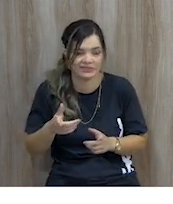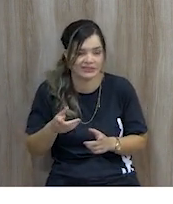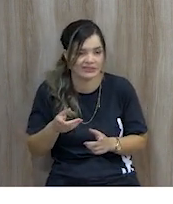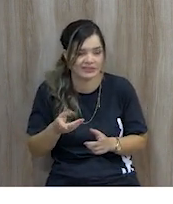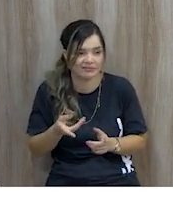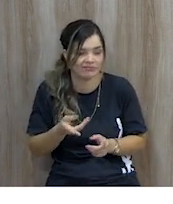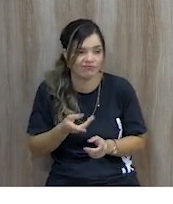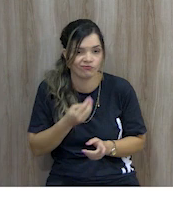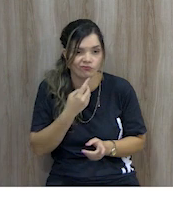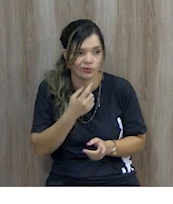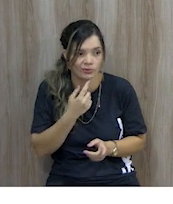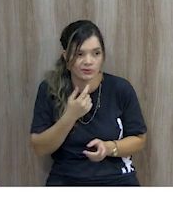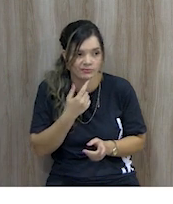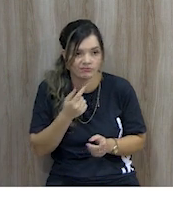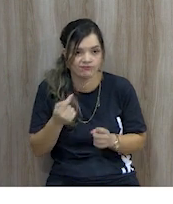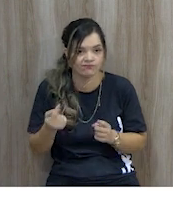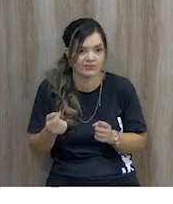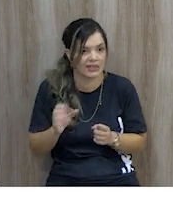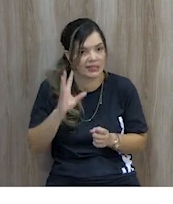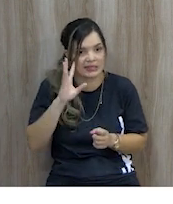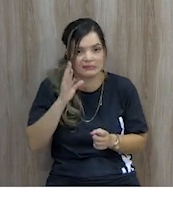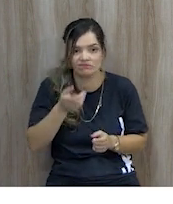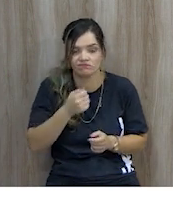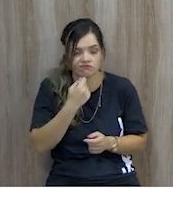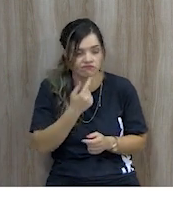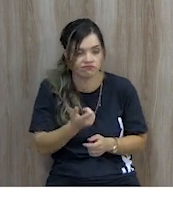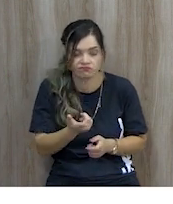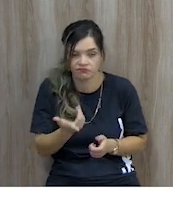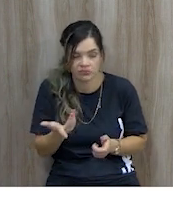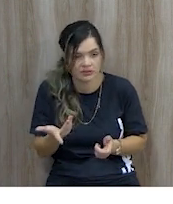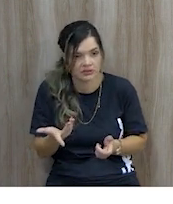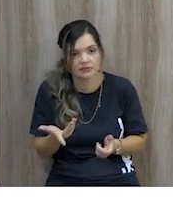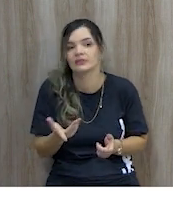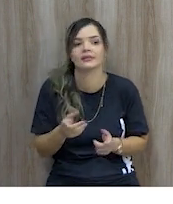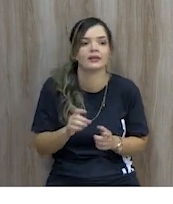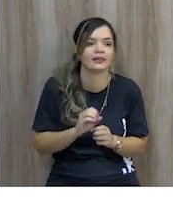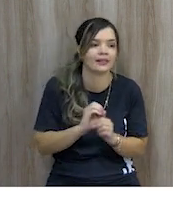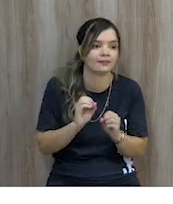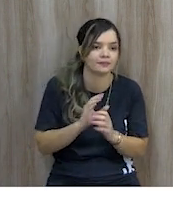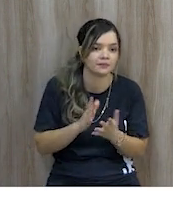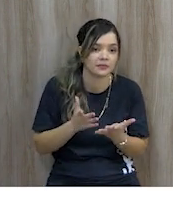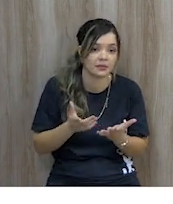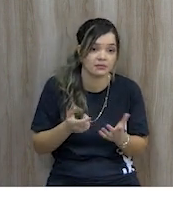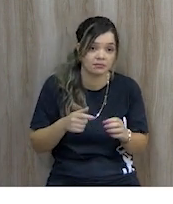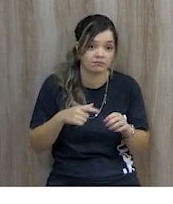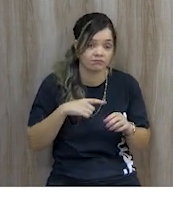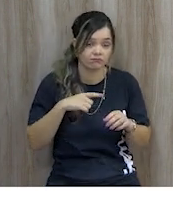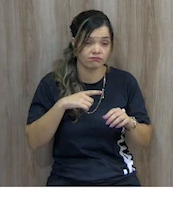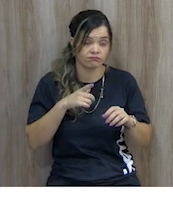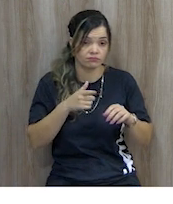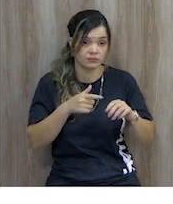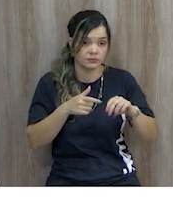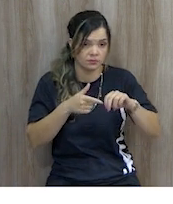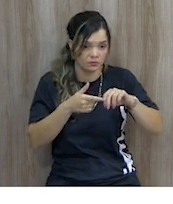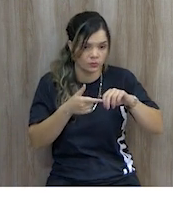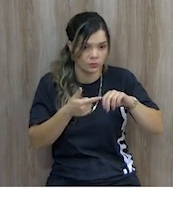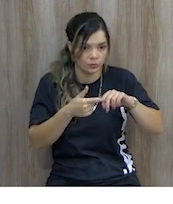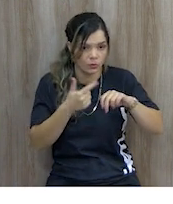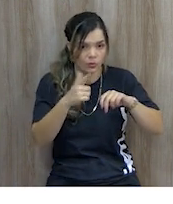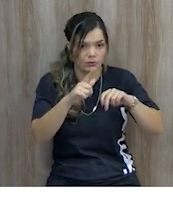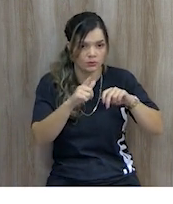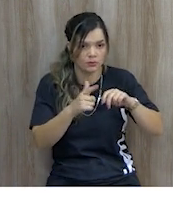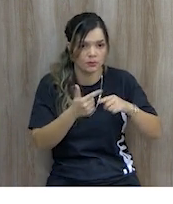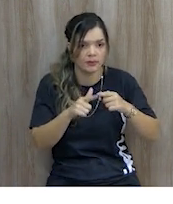na vascularização do meu retalho. Então, eu faço outra técnica que foi preconizada, publicada por Zucchelli, tá? Que é um pesquisador na